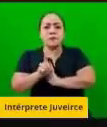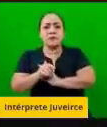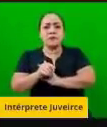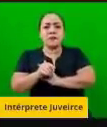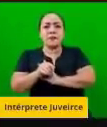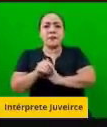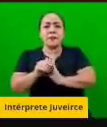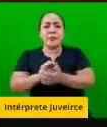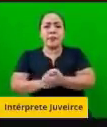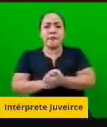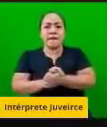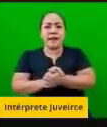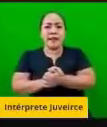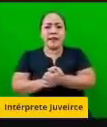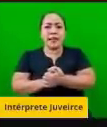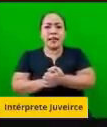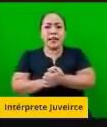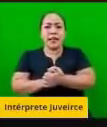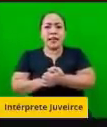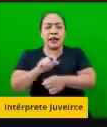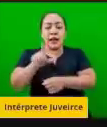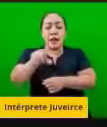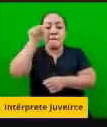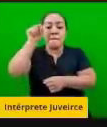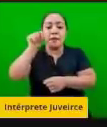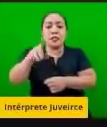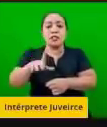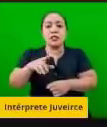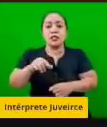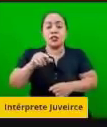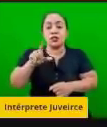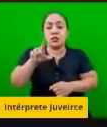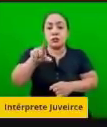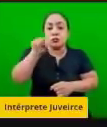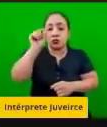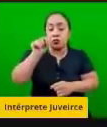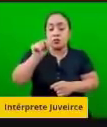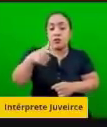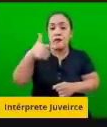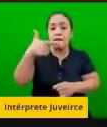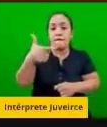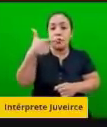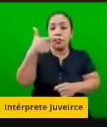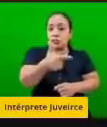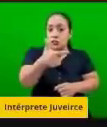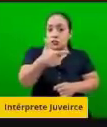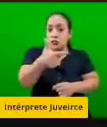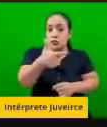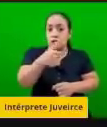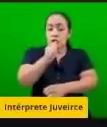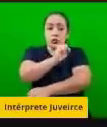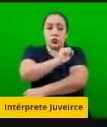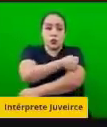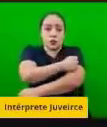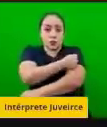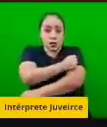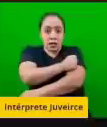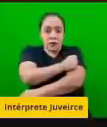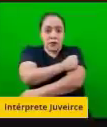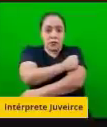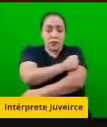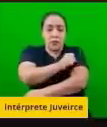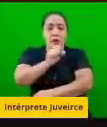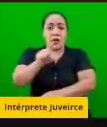essa atividade é a habilidade número 22 do 8º ano e ela